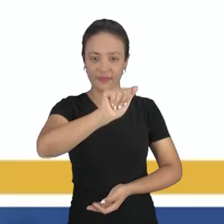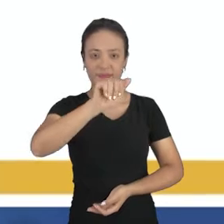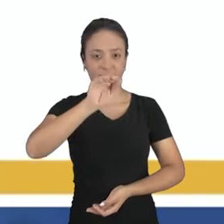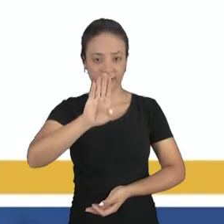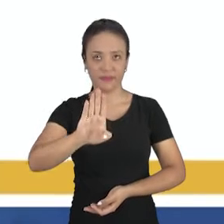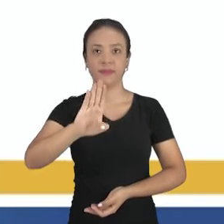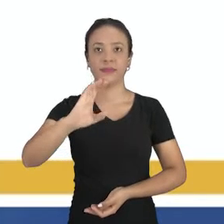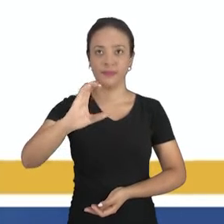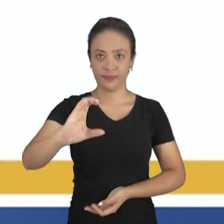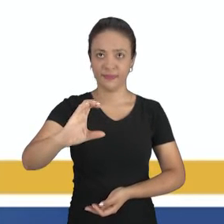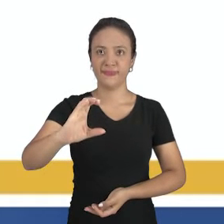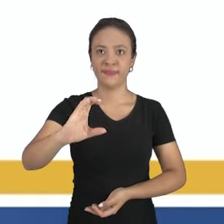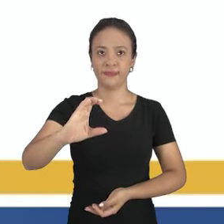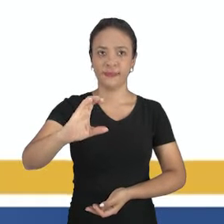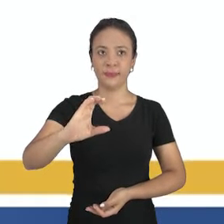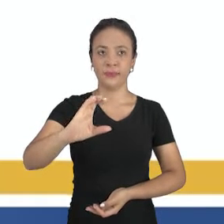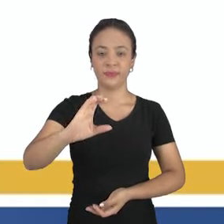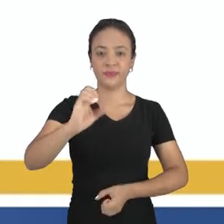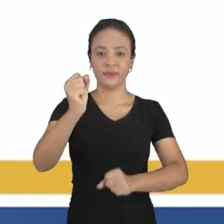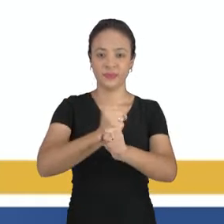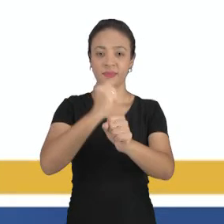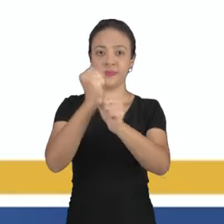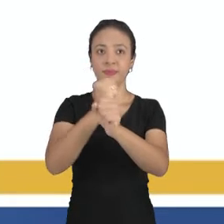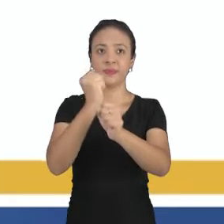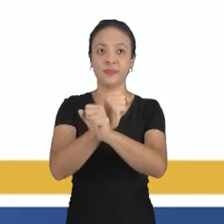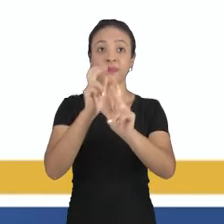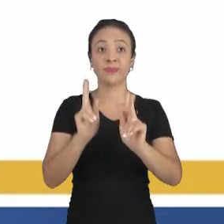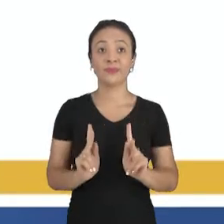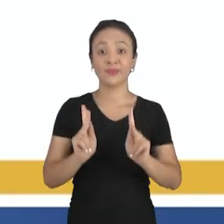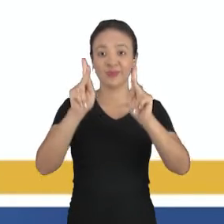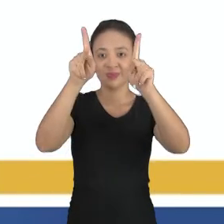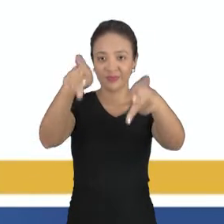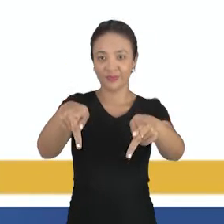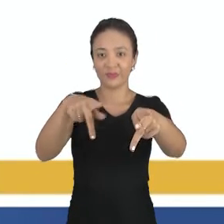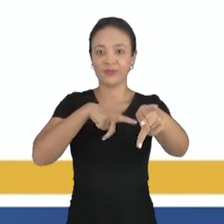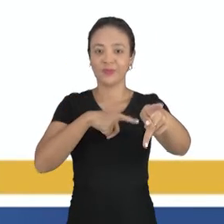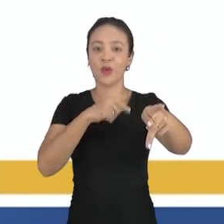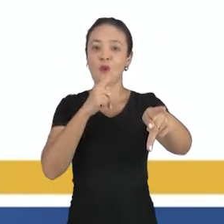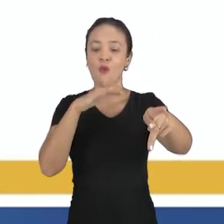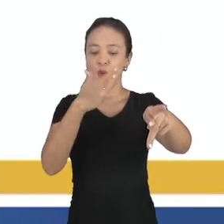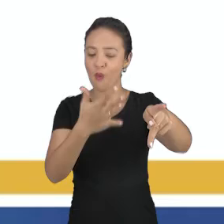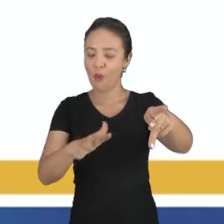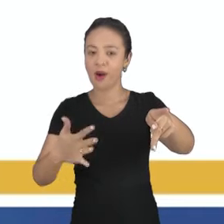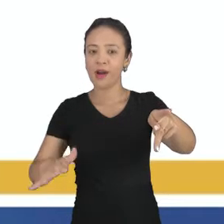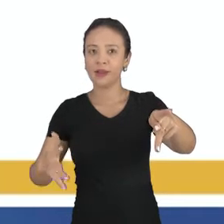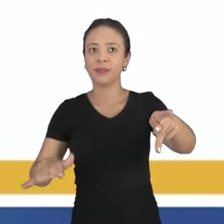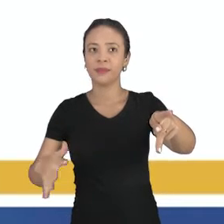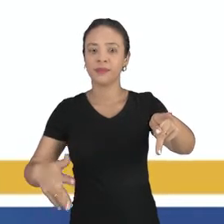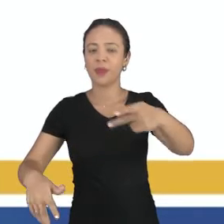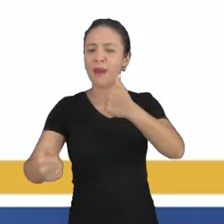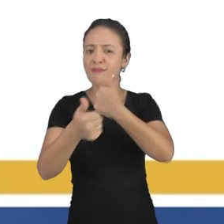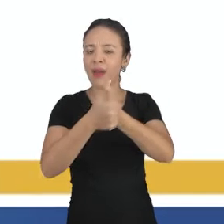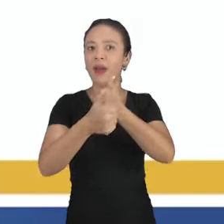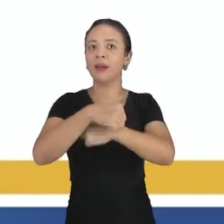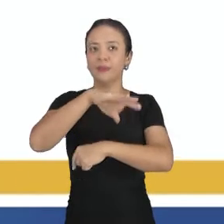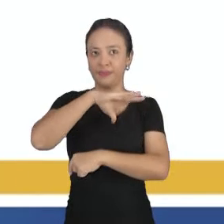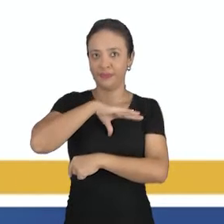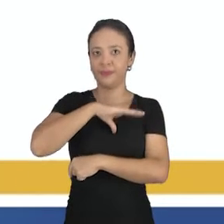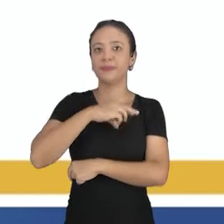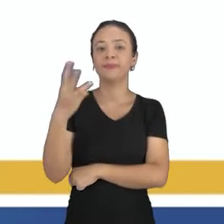b e c construir uma ponte sobre o Rio próximo a Esta cidade